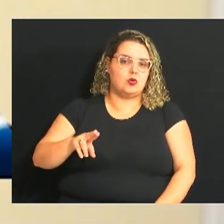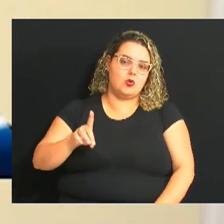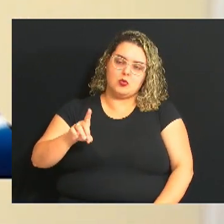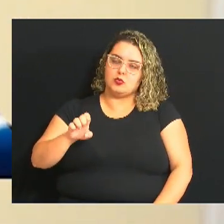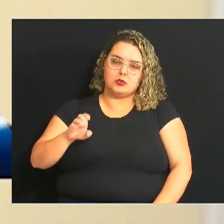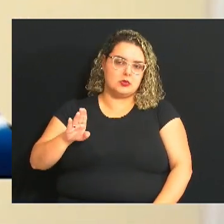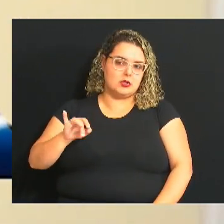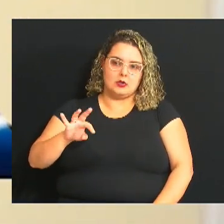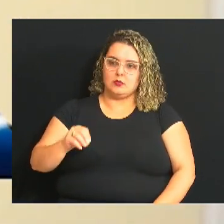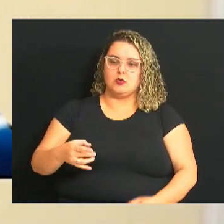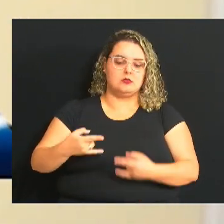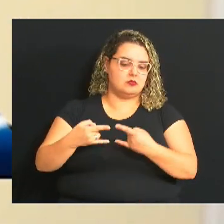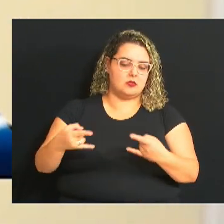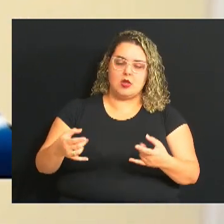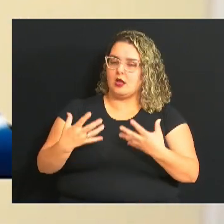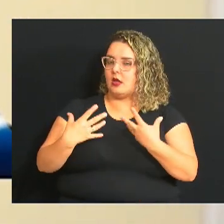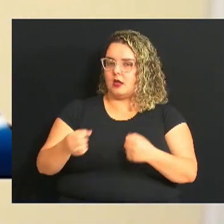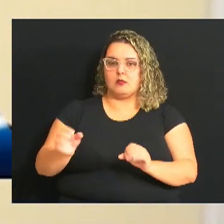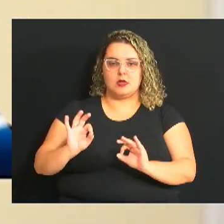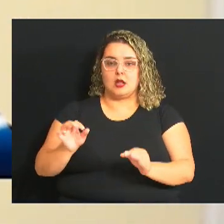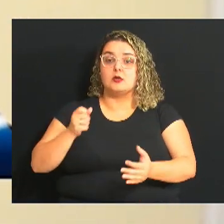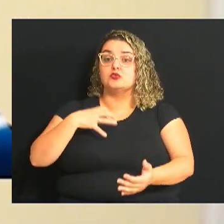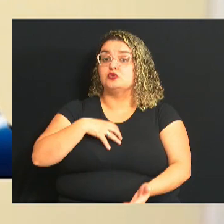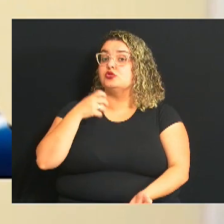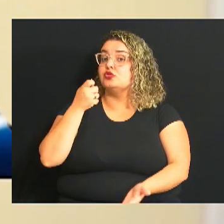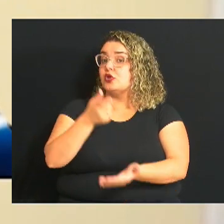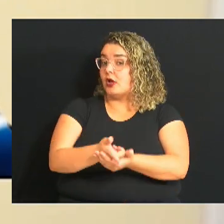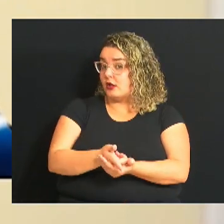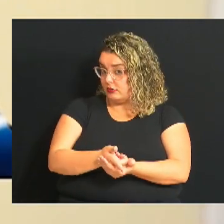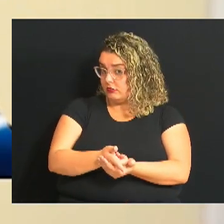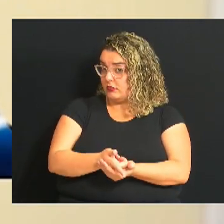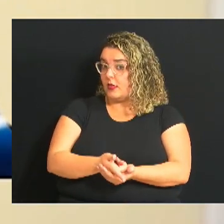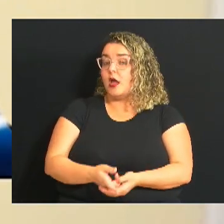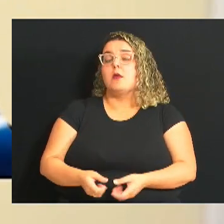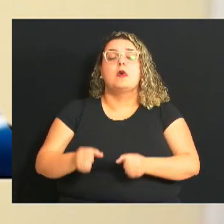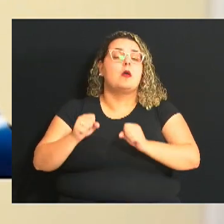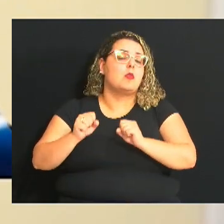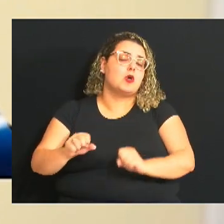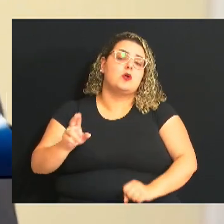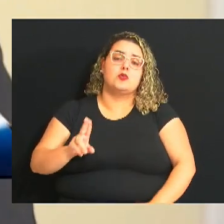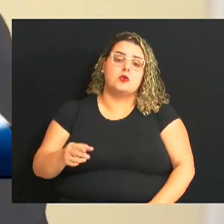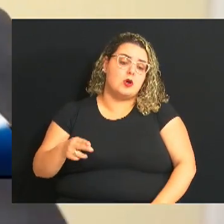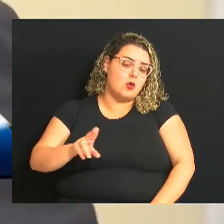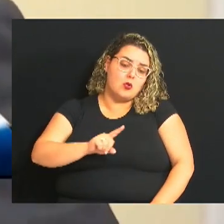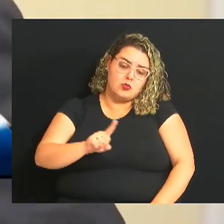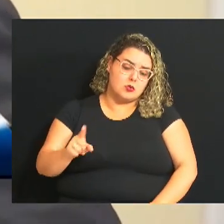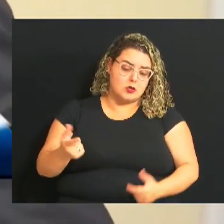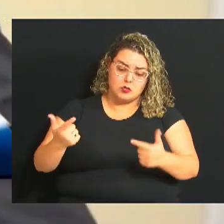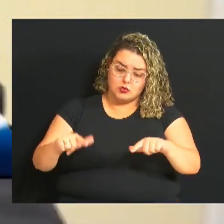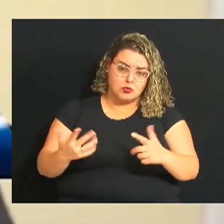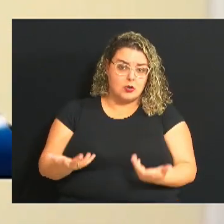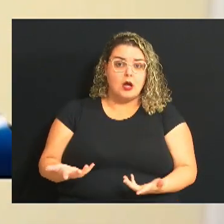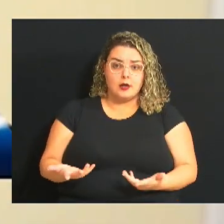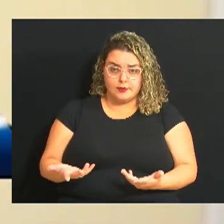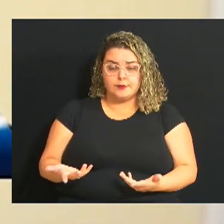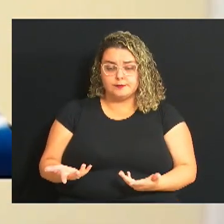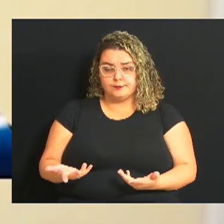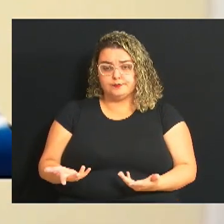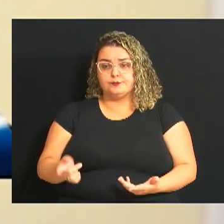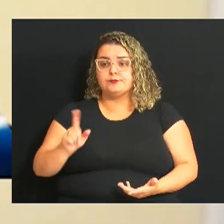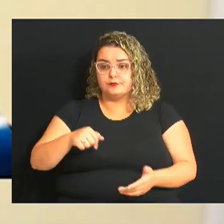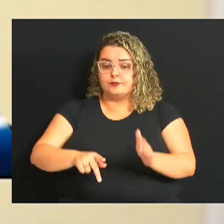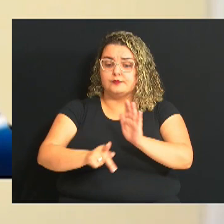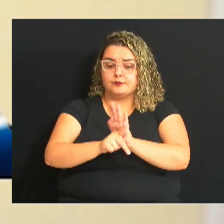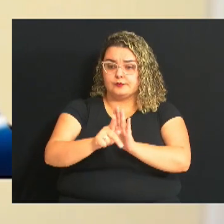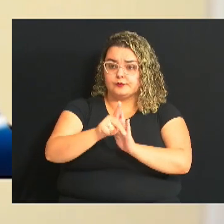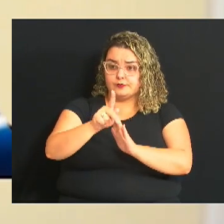recebe cheque, para que ele possa ter o direito de fazer uso ou não do estabelecimento. É um projeto que, sob o